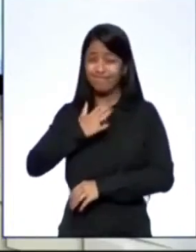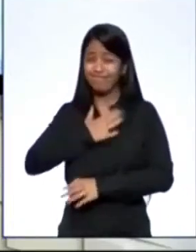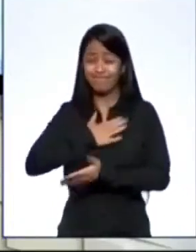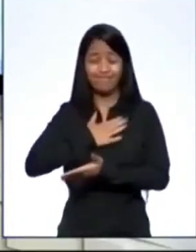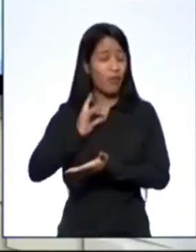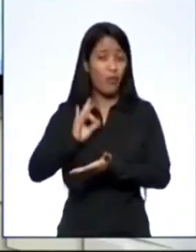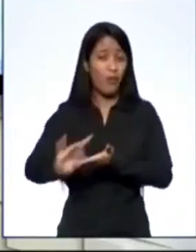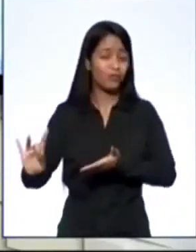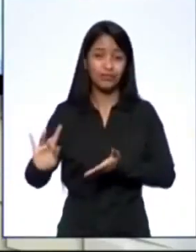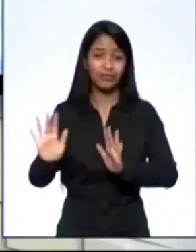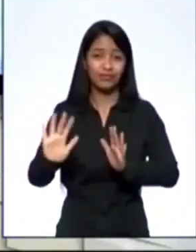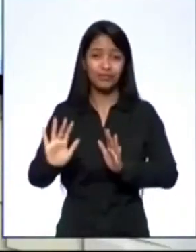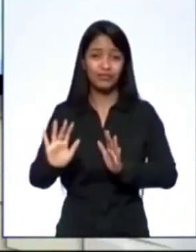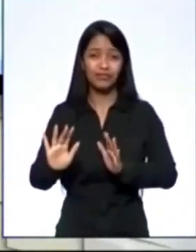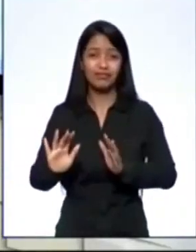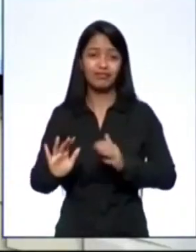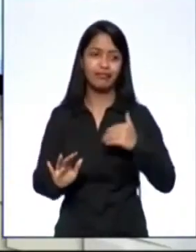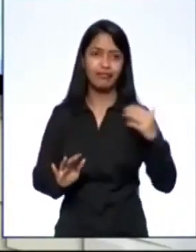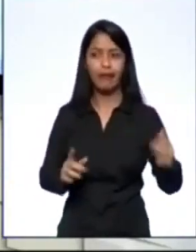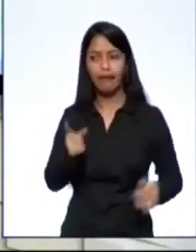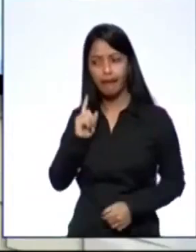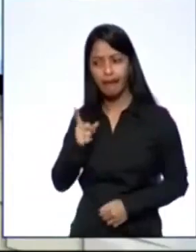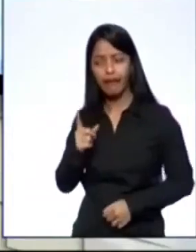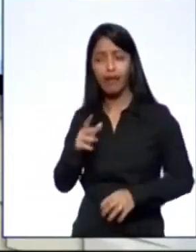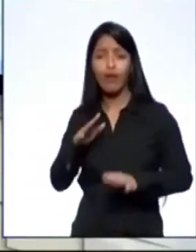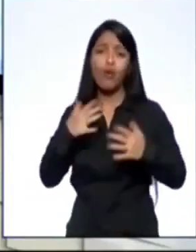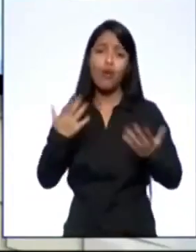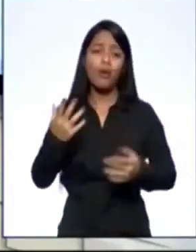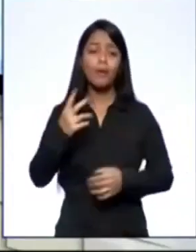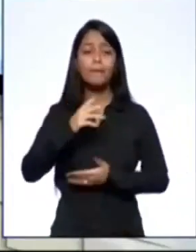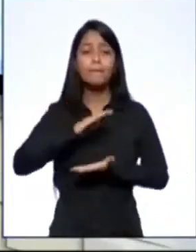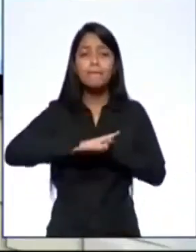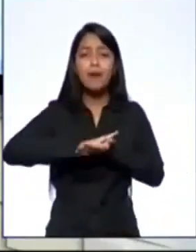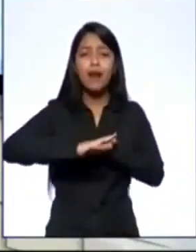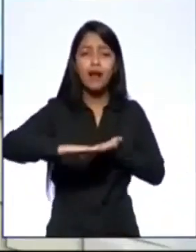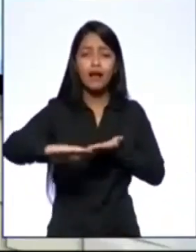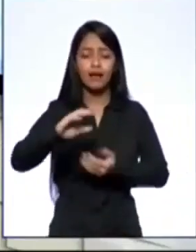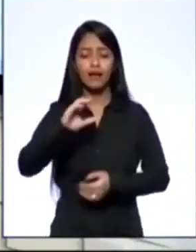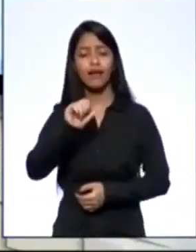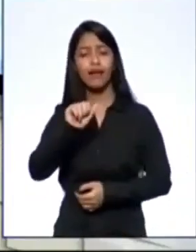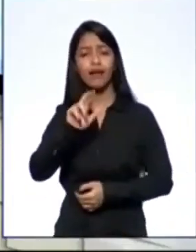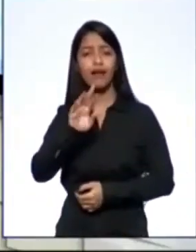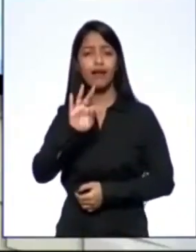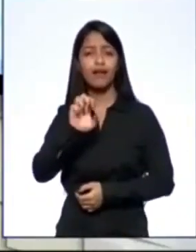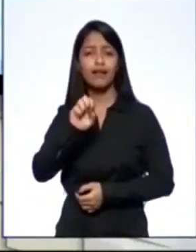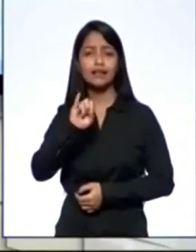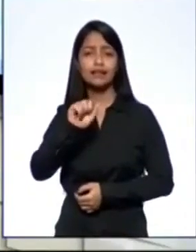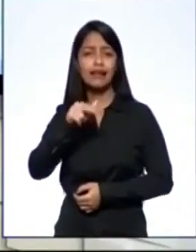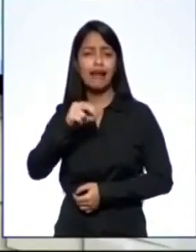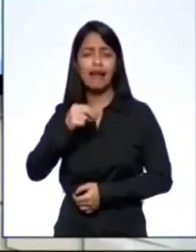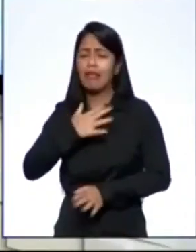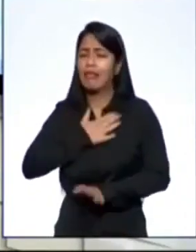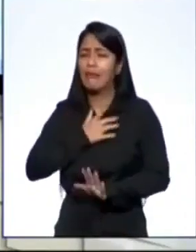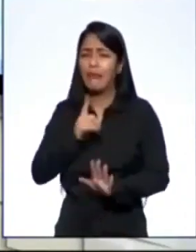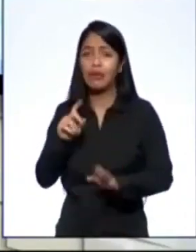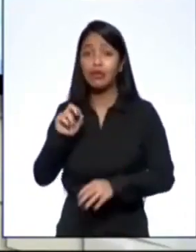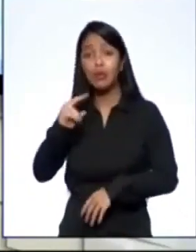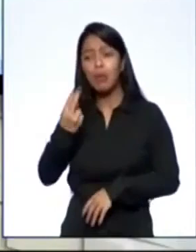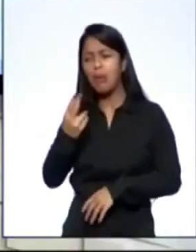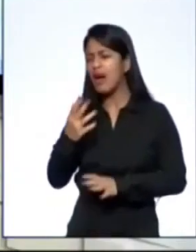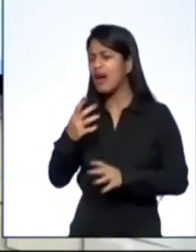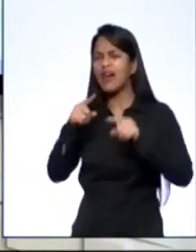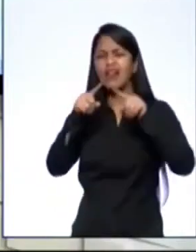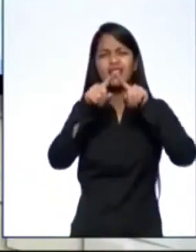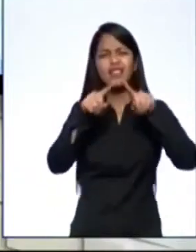olha só lamento eu não gosto de plano cartesiano aí de repente eu não gosto de triângulo né deixar você me conhece